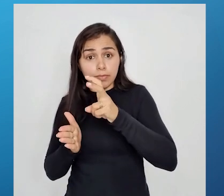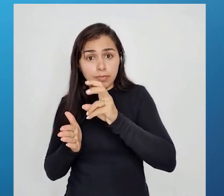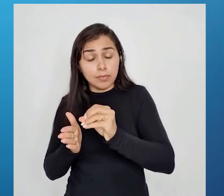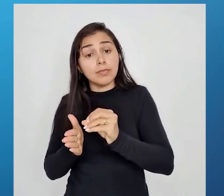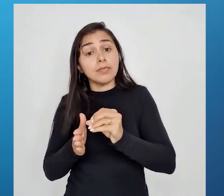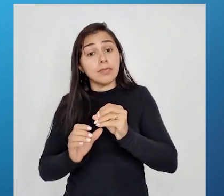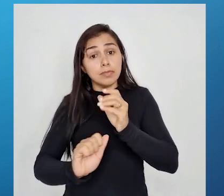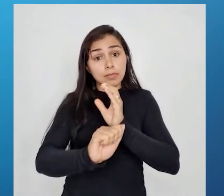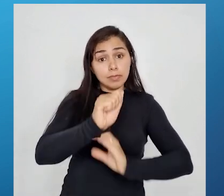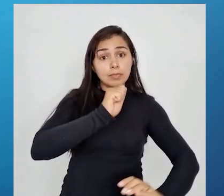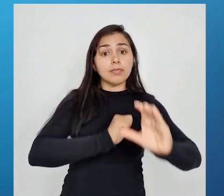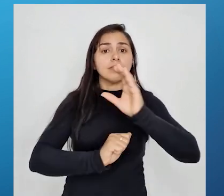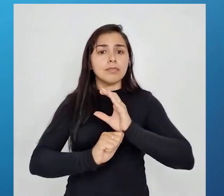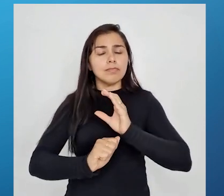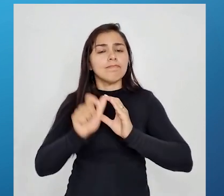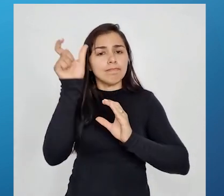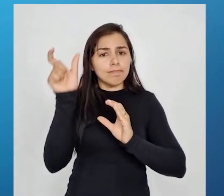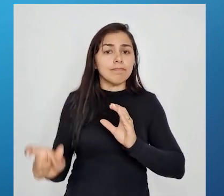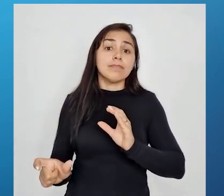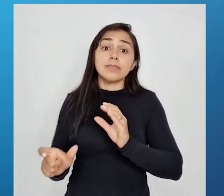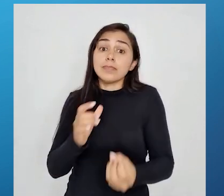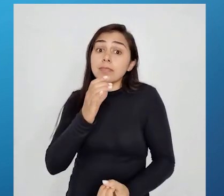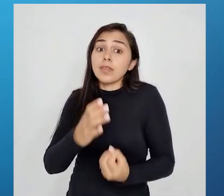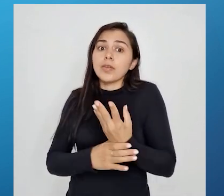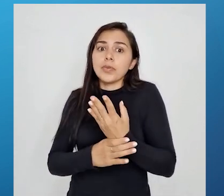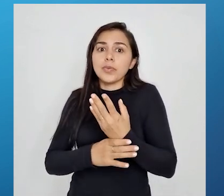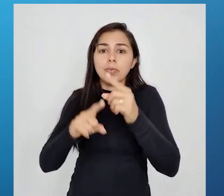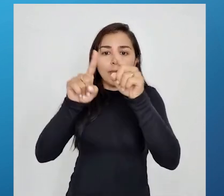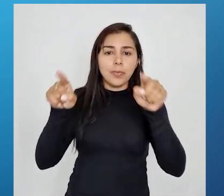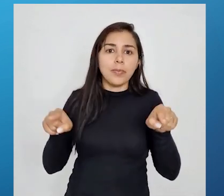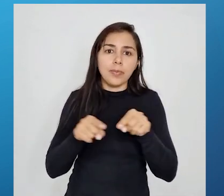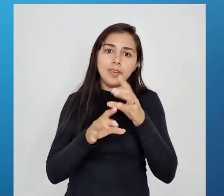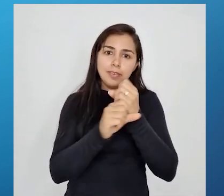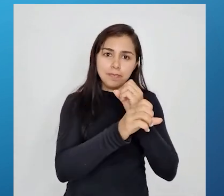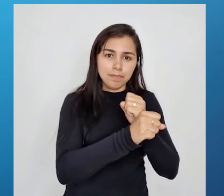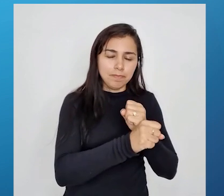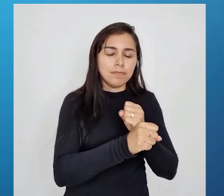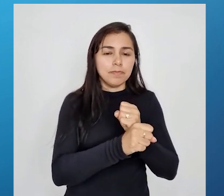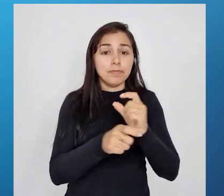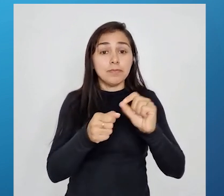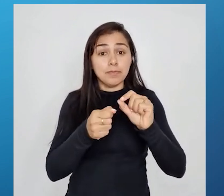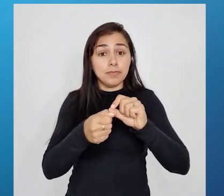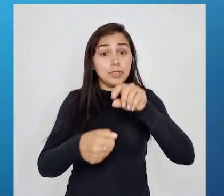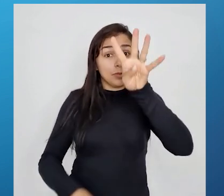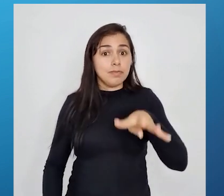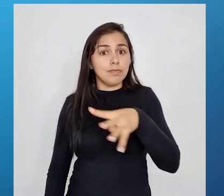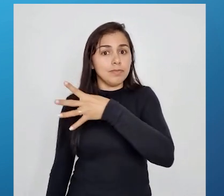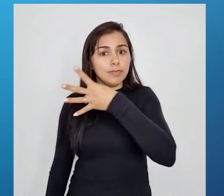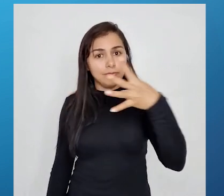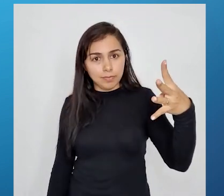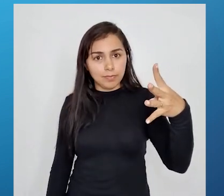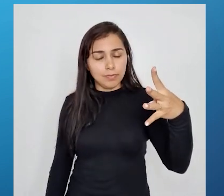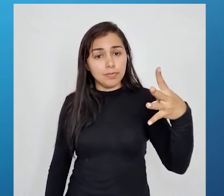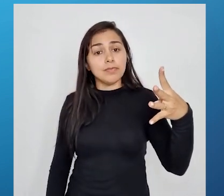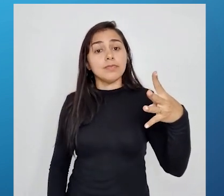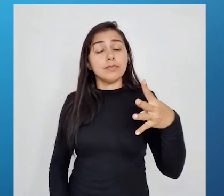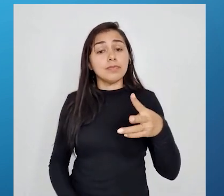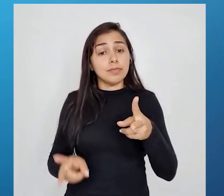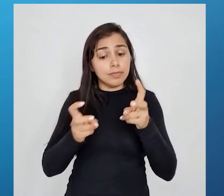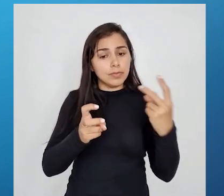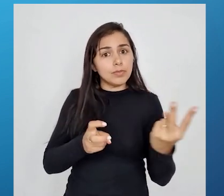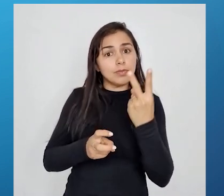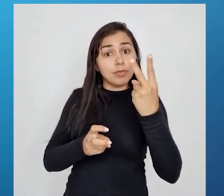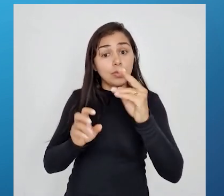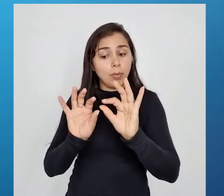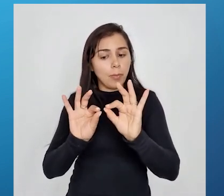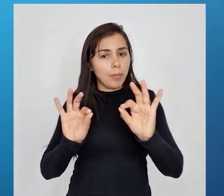ser chamado pai da trigonometria, construiu uma tabela com comprimentos de cordas que é considerada a